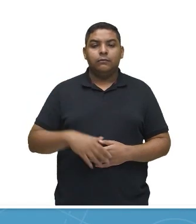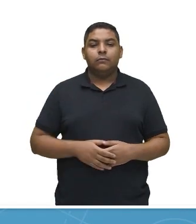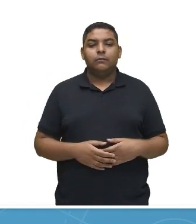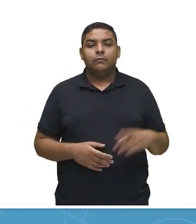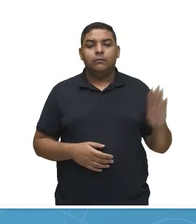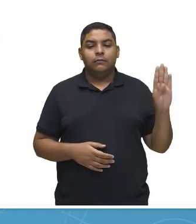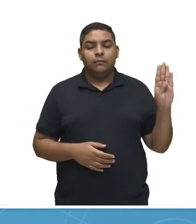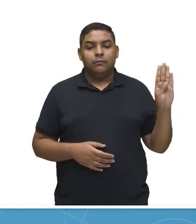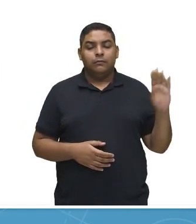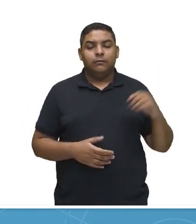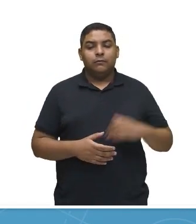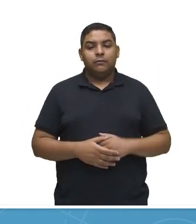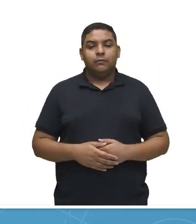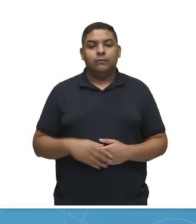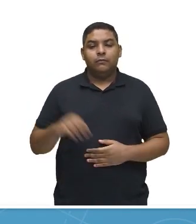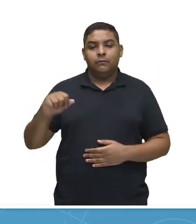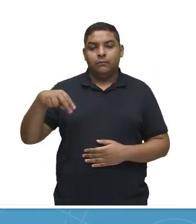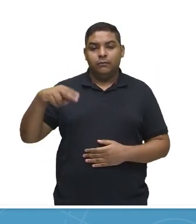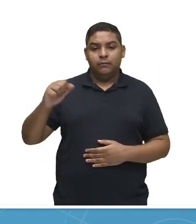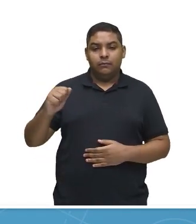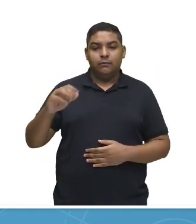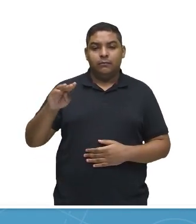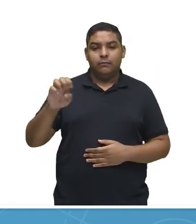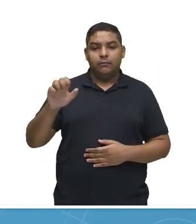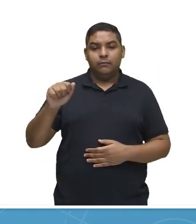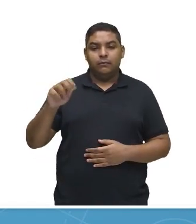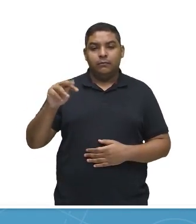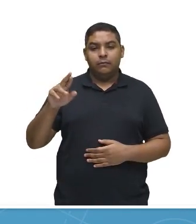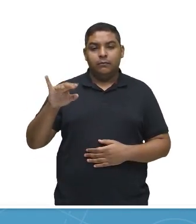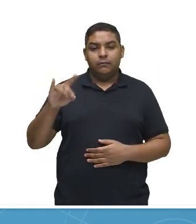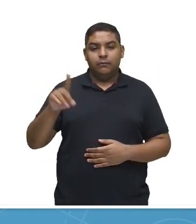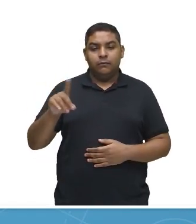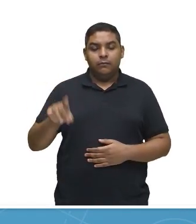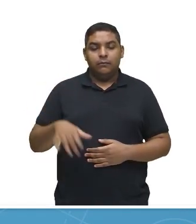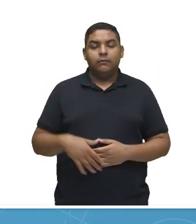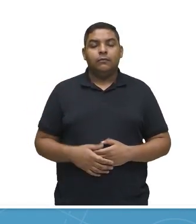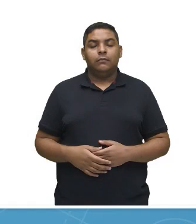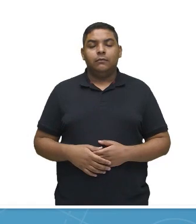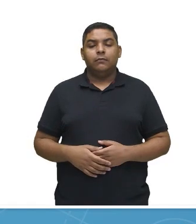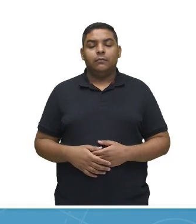Beatriz dos Santos, da Escola Samuel Bechimol, botou letra A.